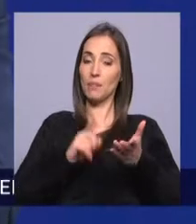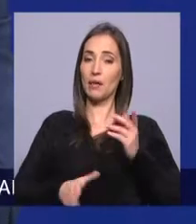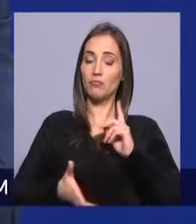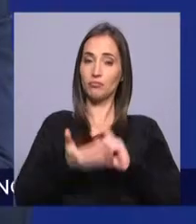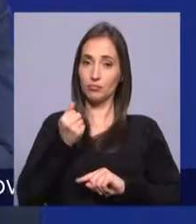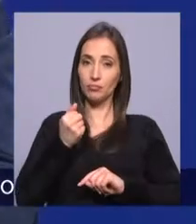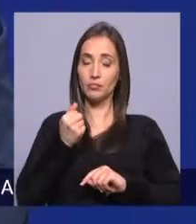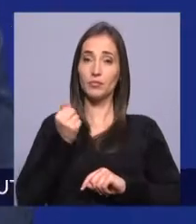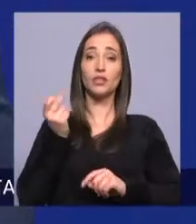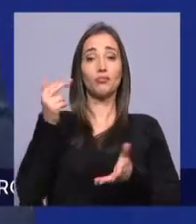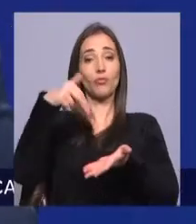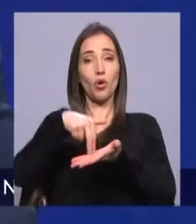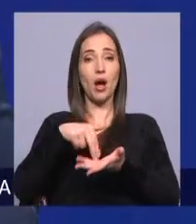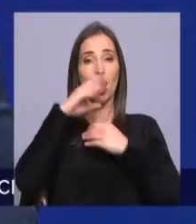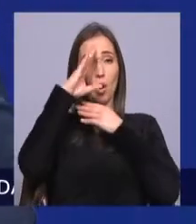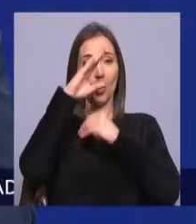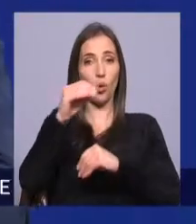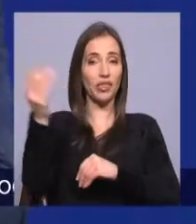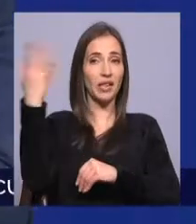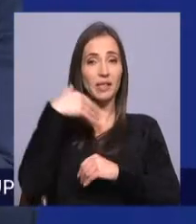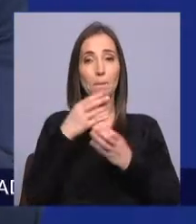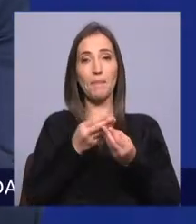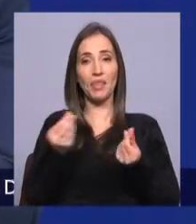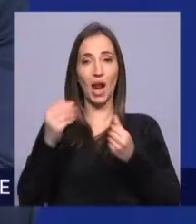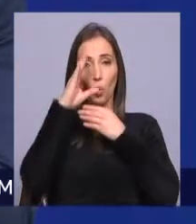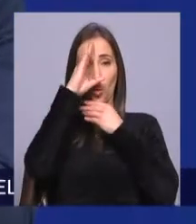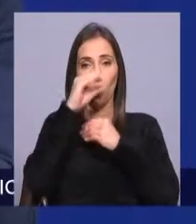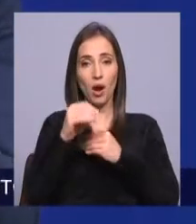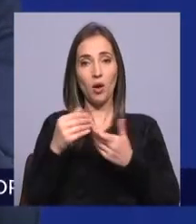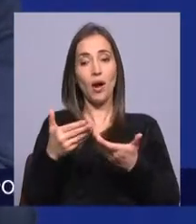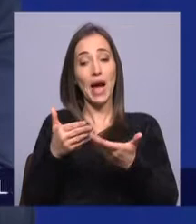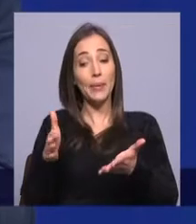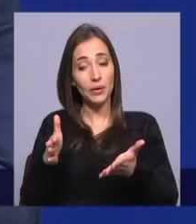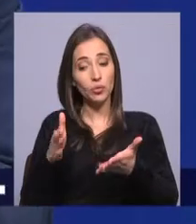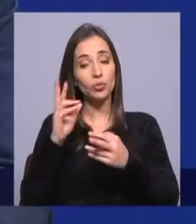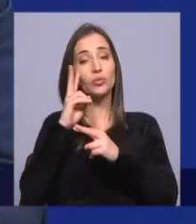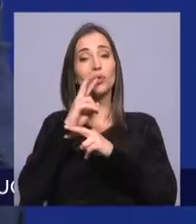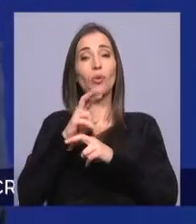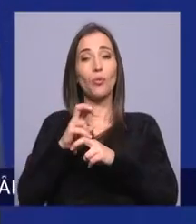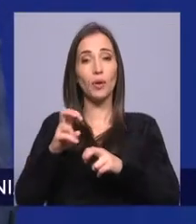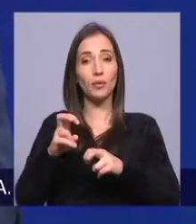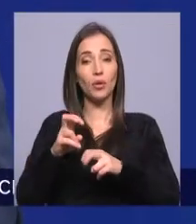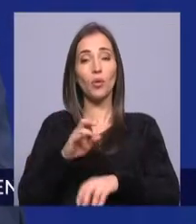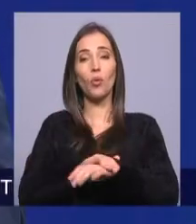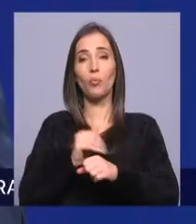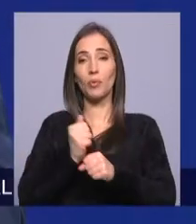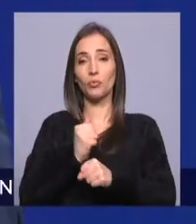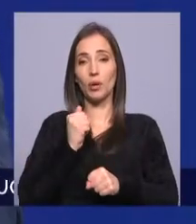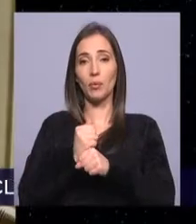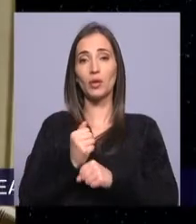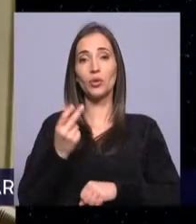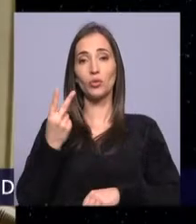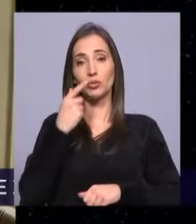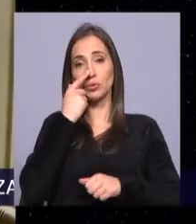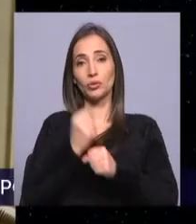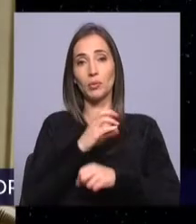fundo foi chegar à Lua e trazer também material lunar, é agora aberto, é agora descoberto à custa do trabalho de dois cientistas com